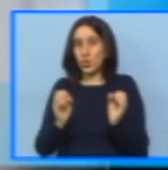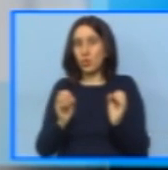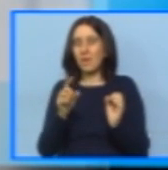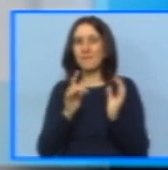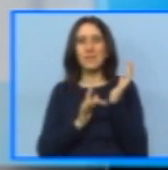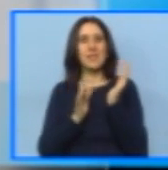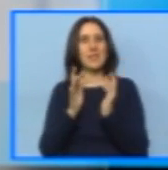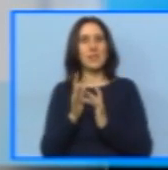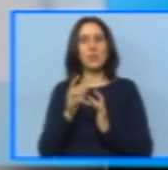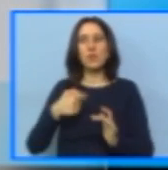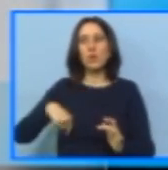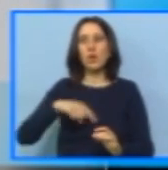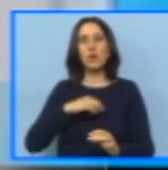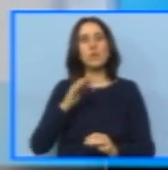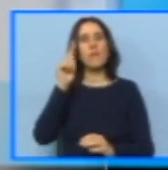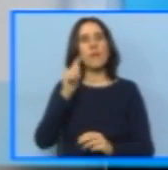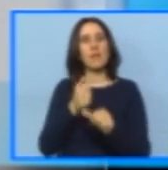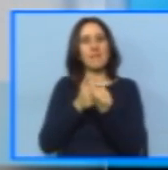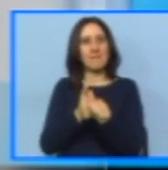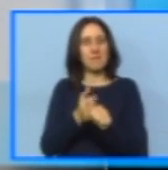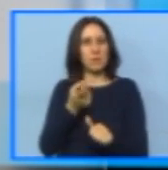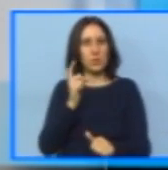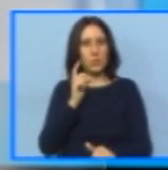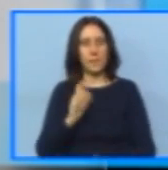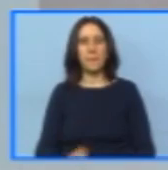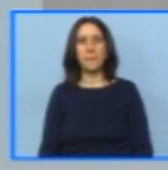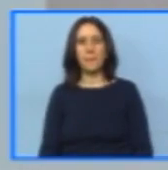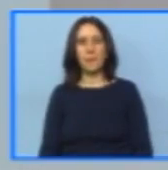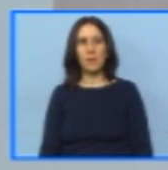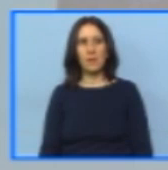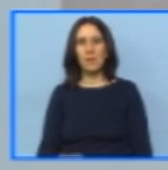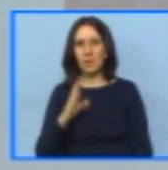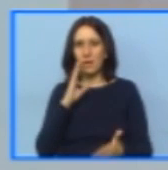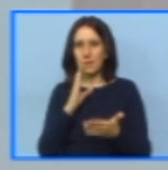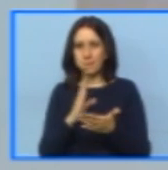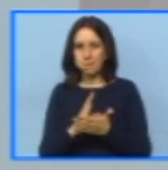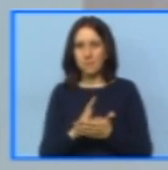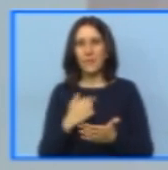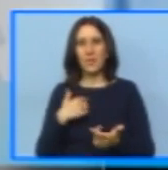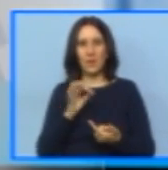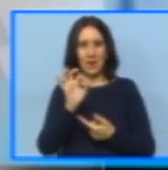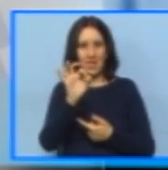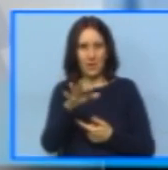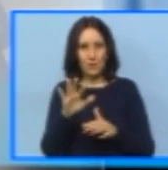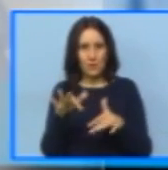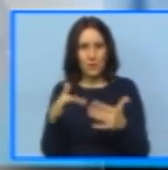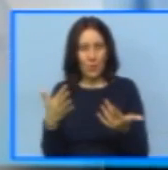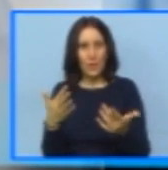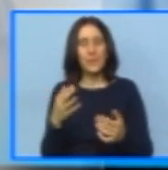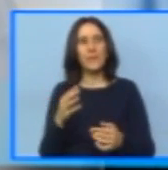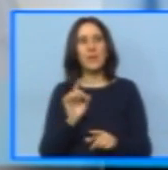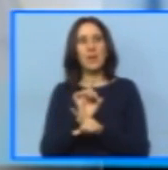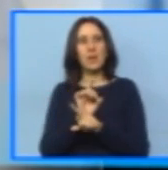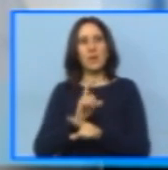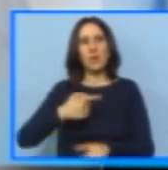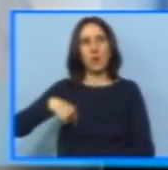Cristo cuja fé nós professamos. Finalmente, permita-me uma última referência. Nós que,